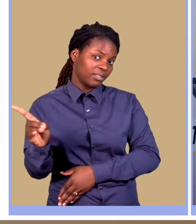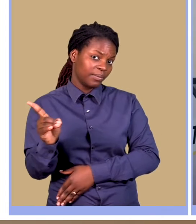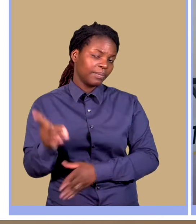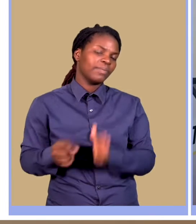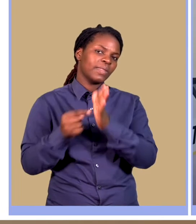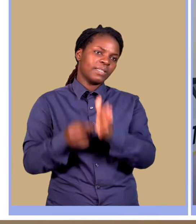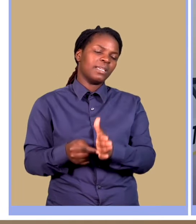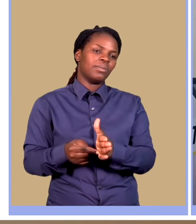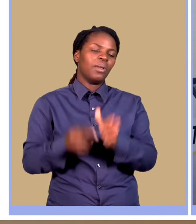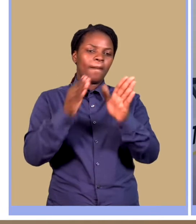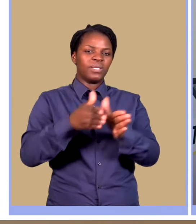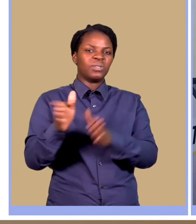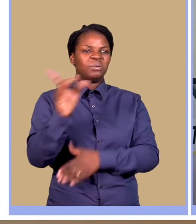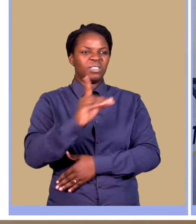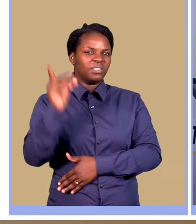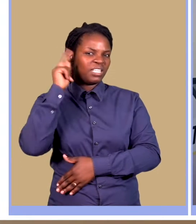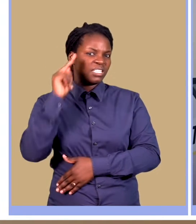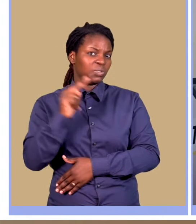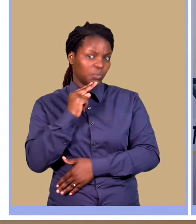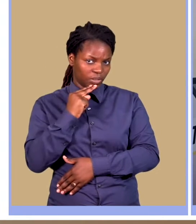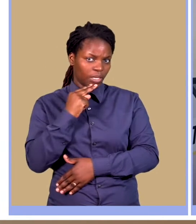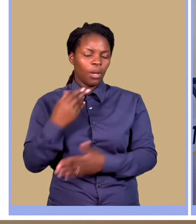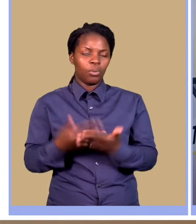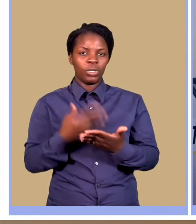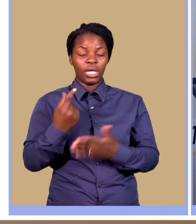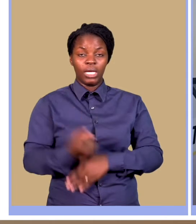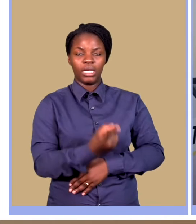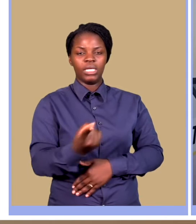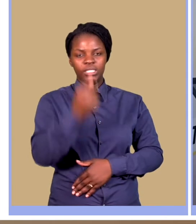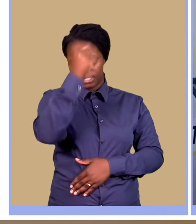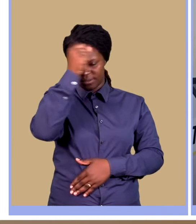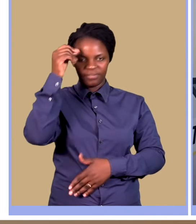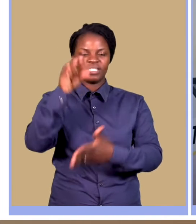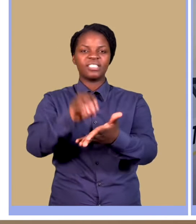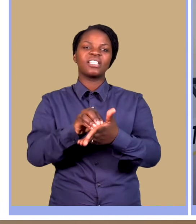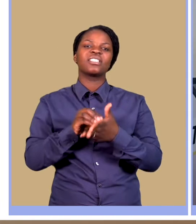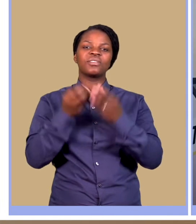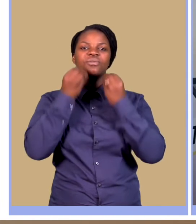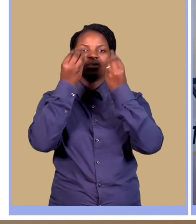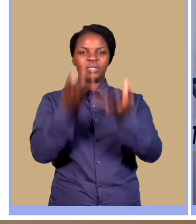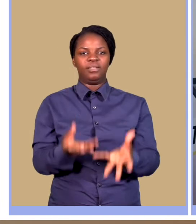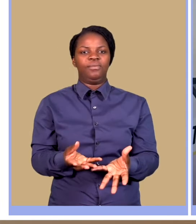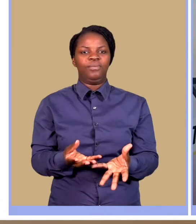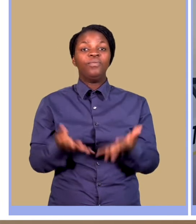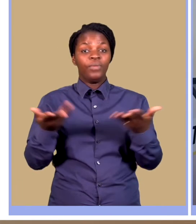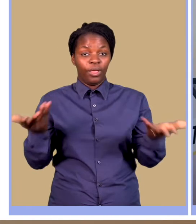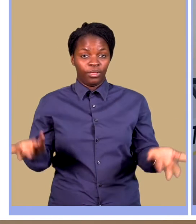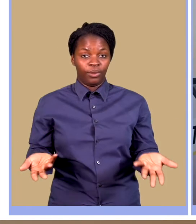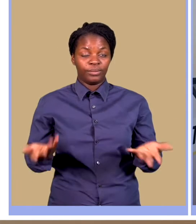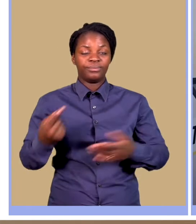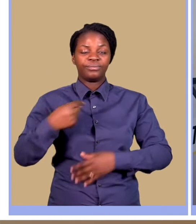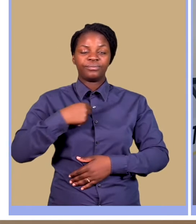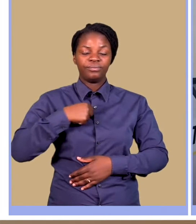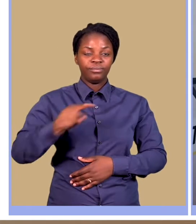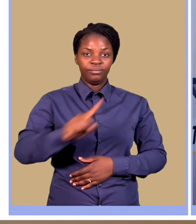informação é escassa para esta camada social. Então, essa informação que trouxe aqui, nessas